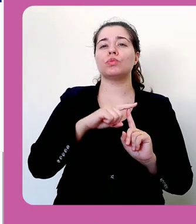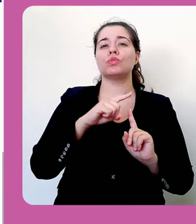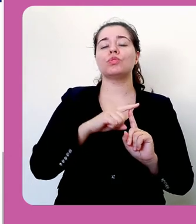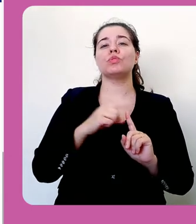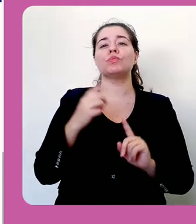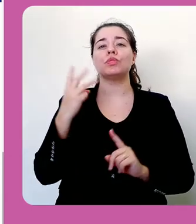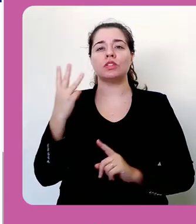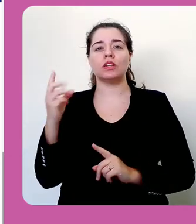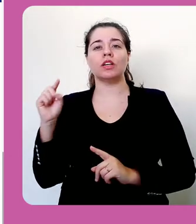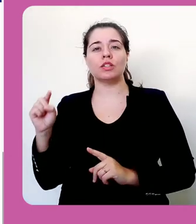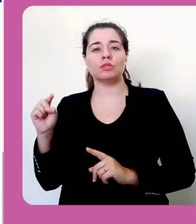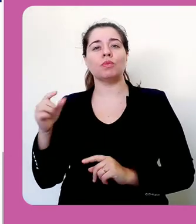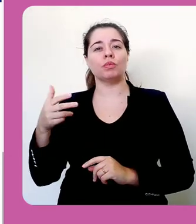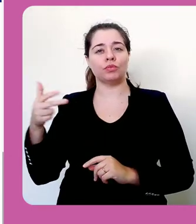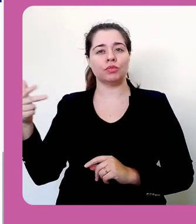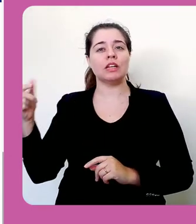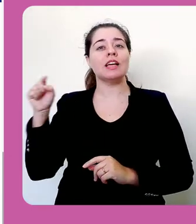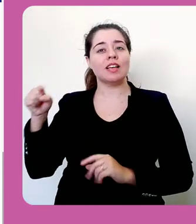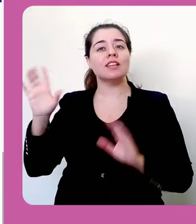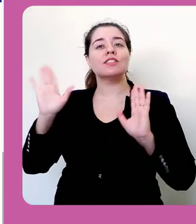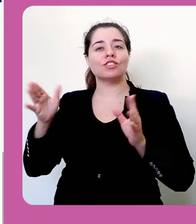versão 2.9.